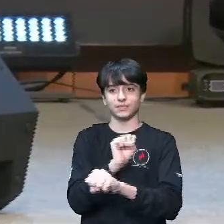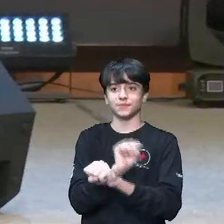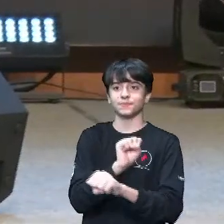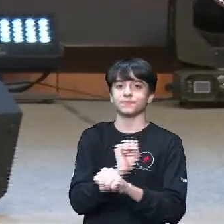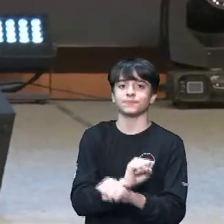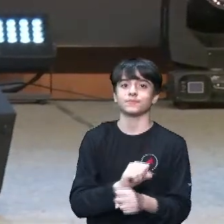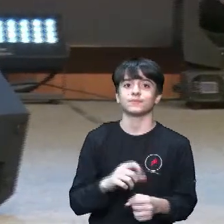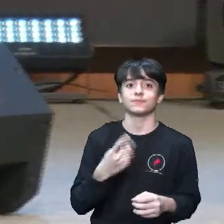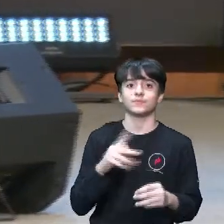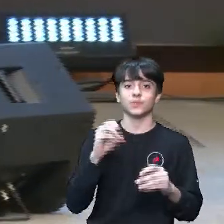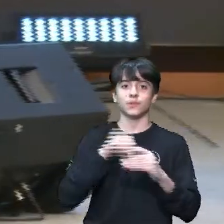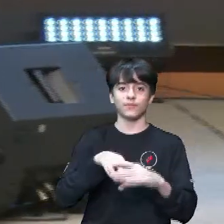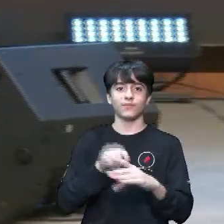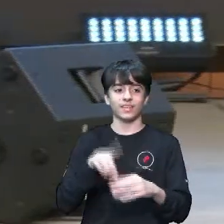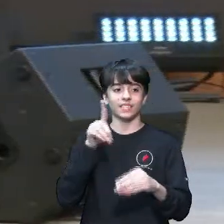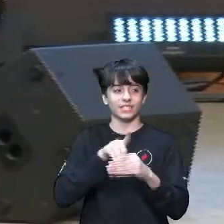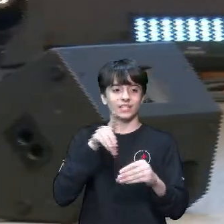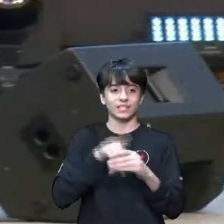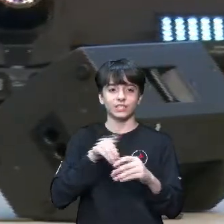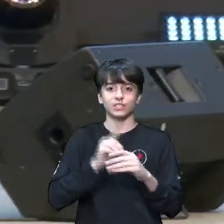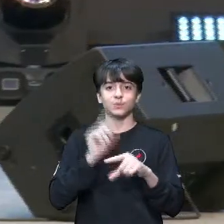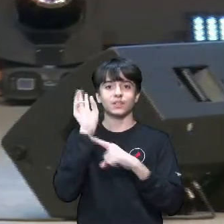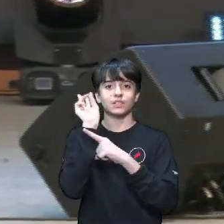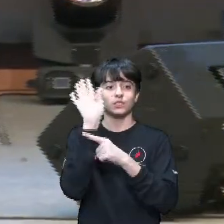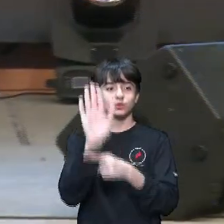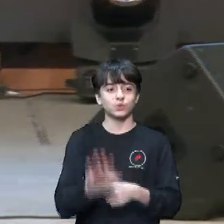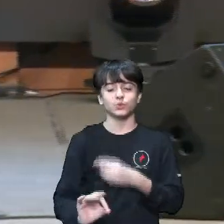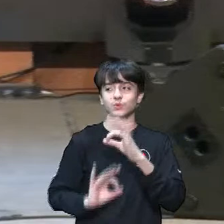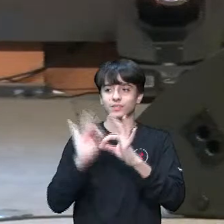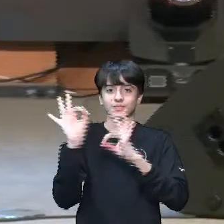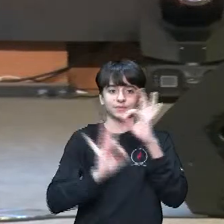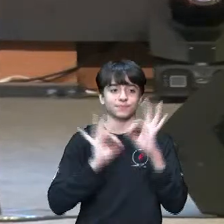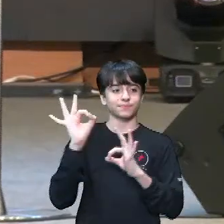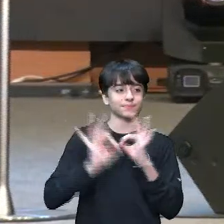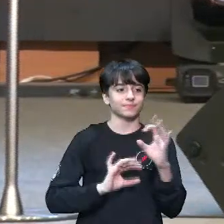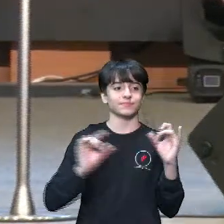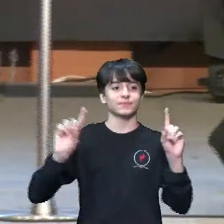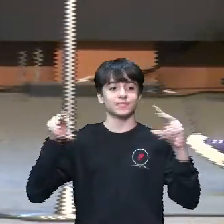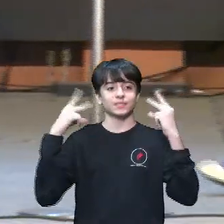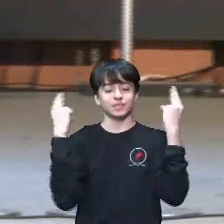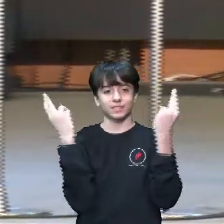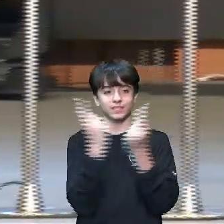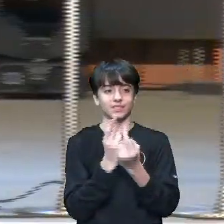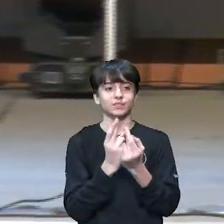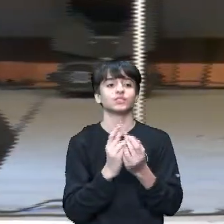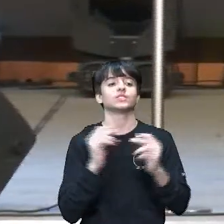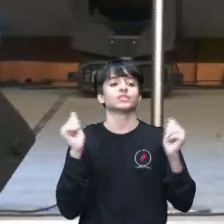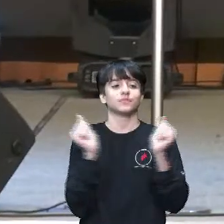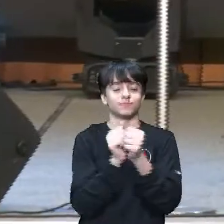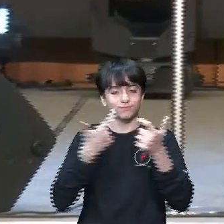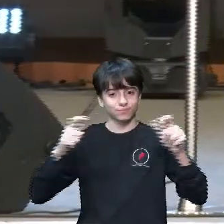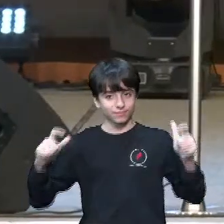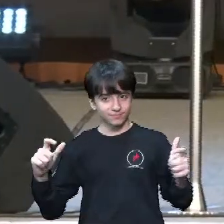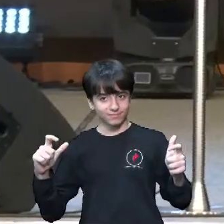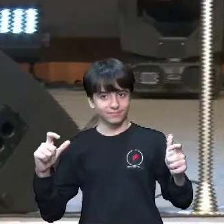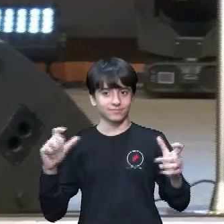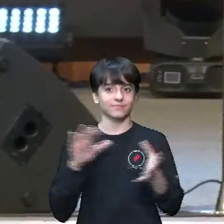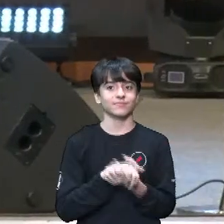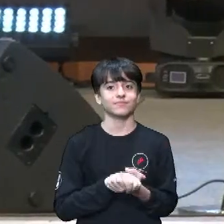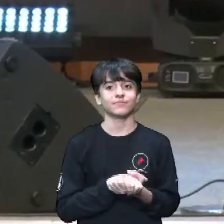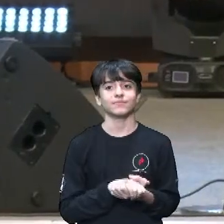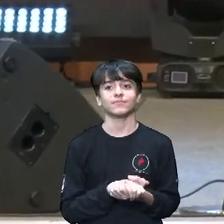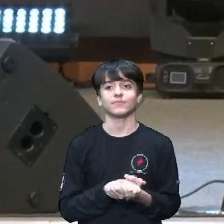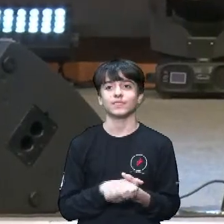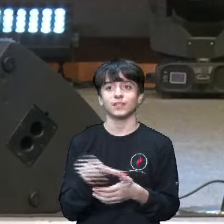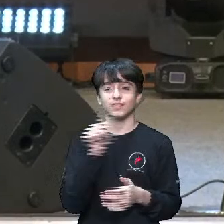dízimo, colabora muito nesse projeto de expansão do Reino de Deus aqui na Terra, através da Assembleia de Deus Vitória em Cristo.